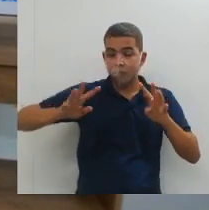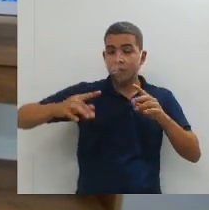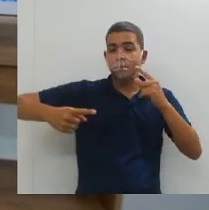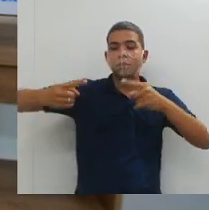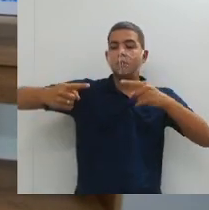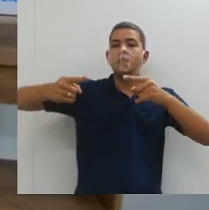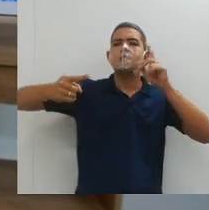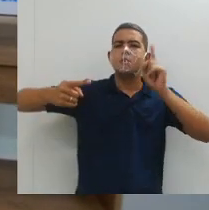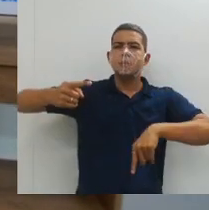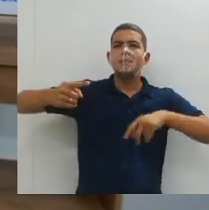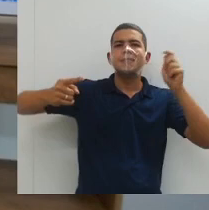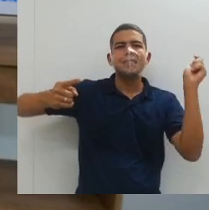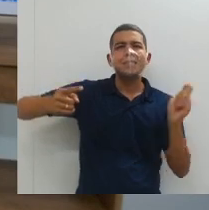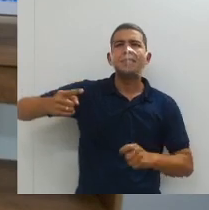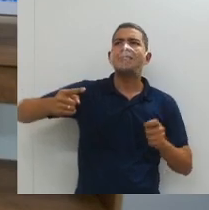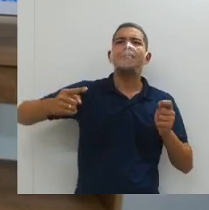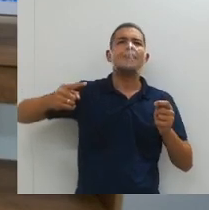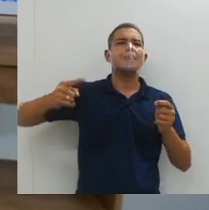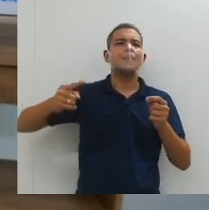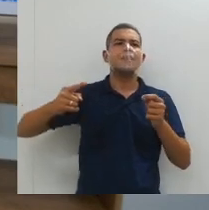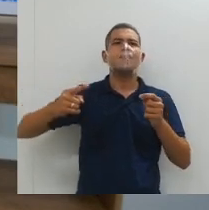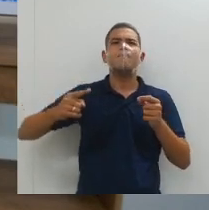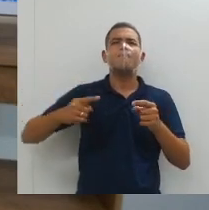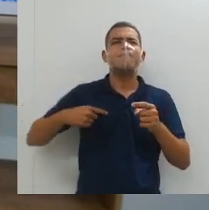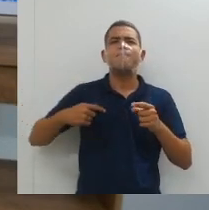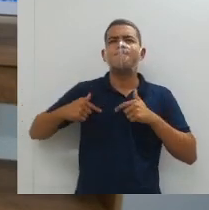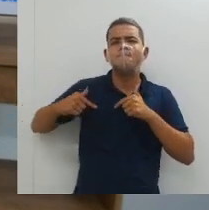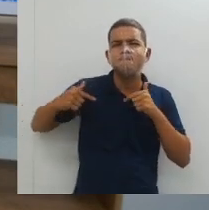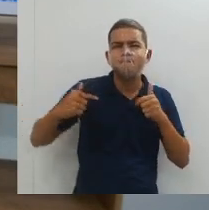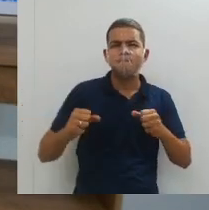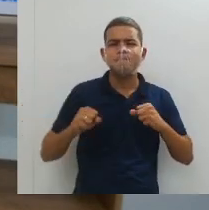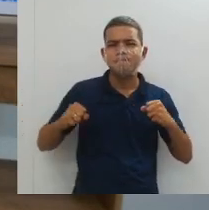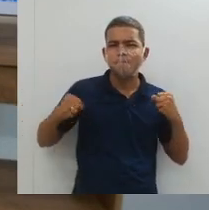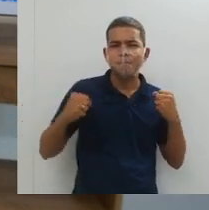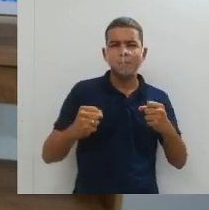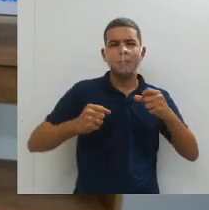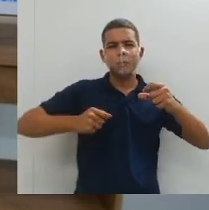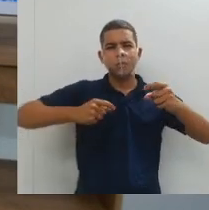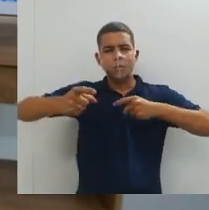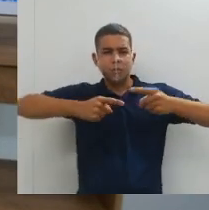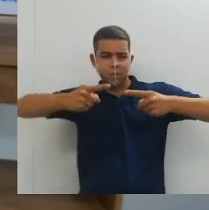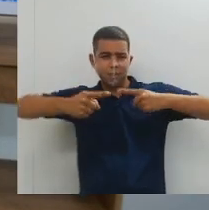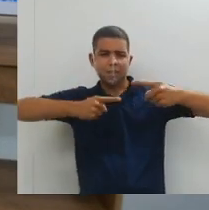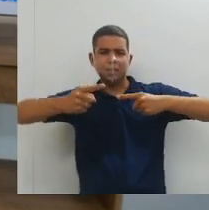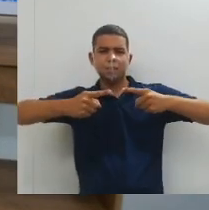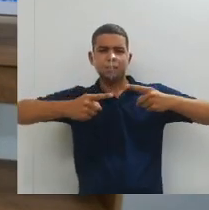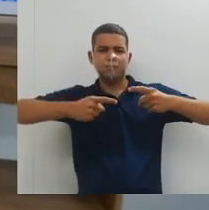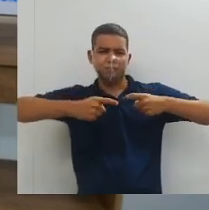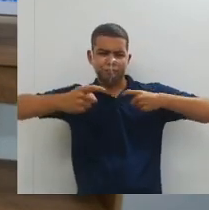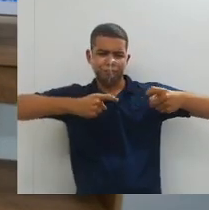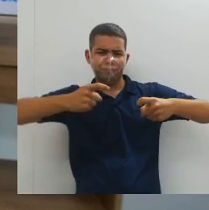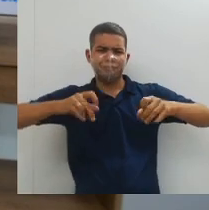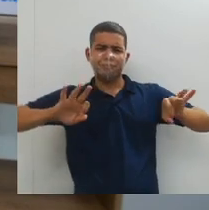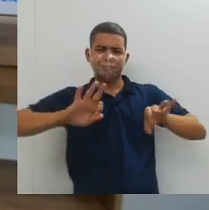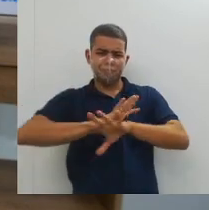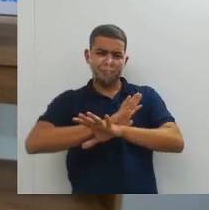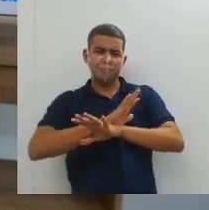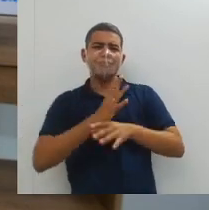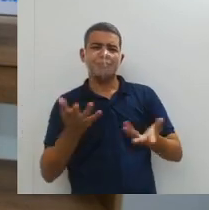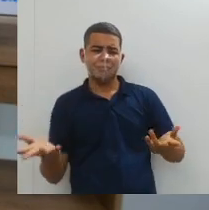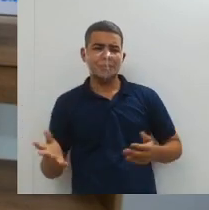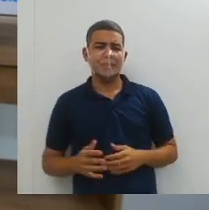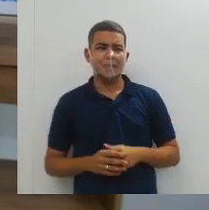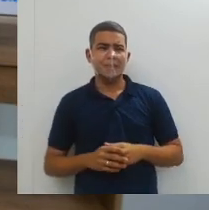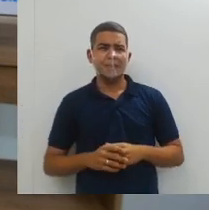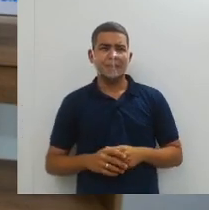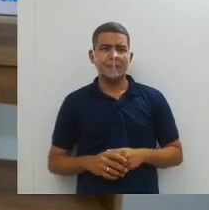única possibilidade de enfrentar esses conflitos provocados, não é, por esses traços da natureza